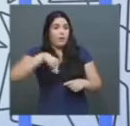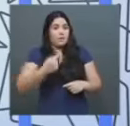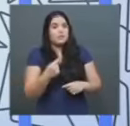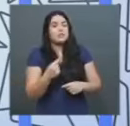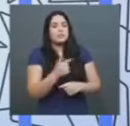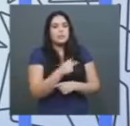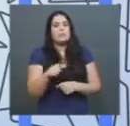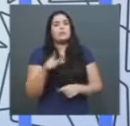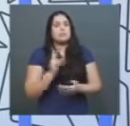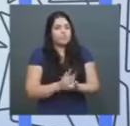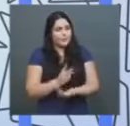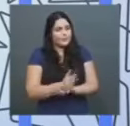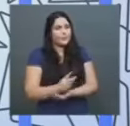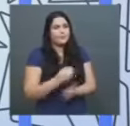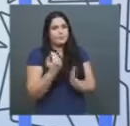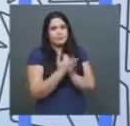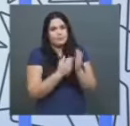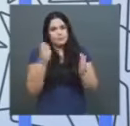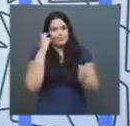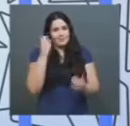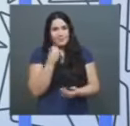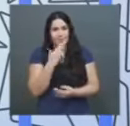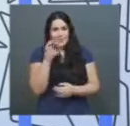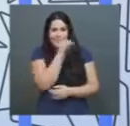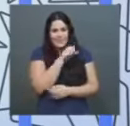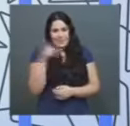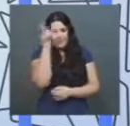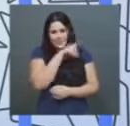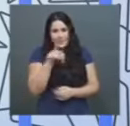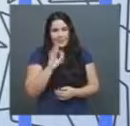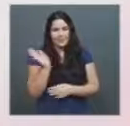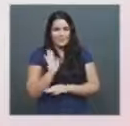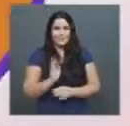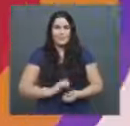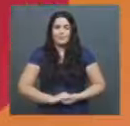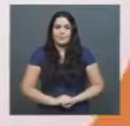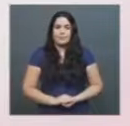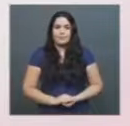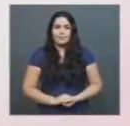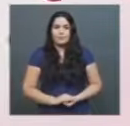tem mais agenda cultural para você. Um bom fim de semana e até lá!